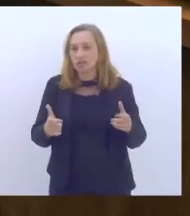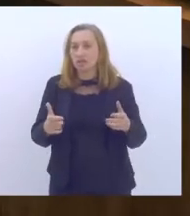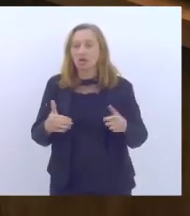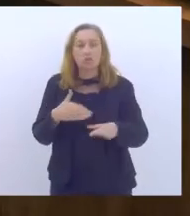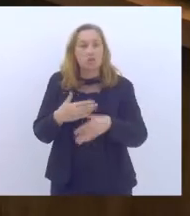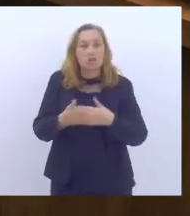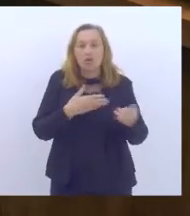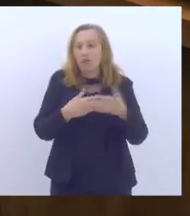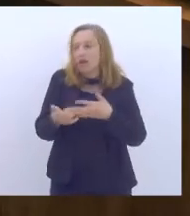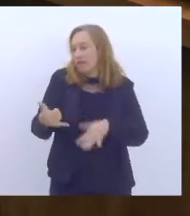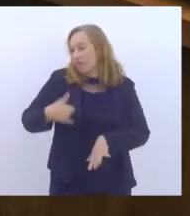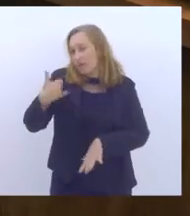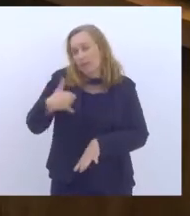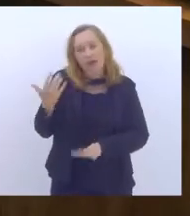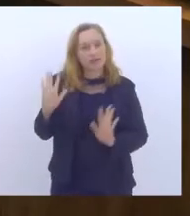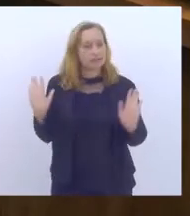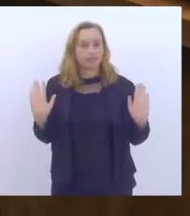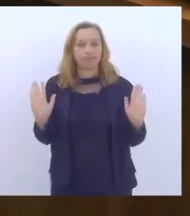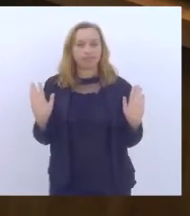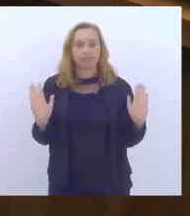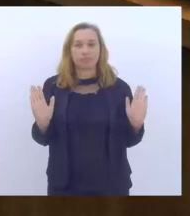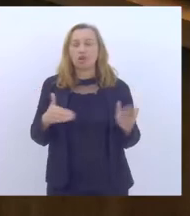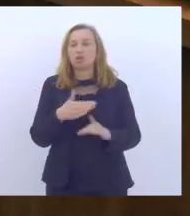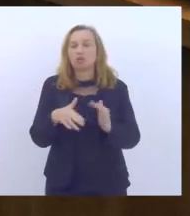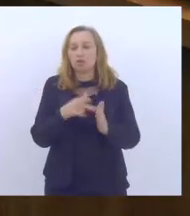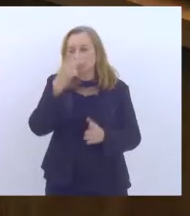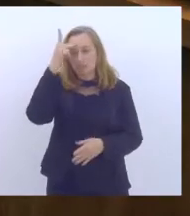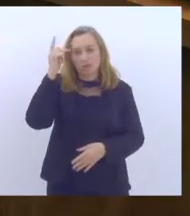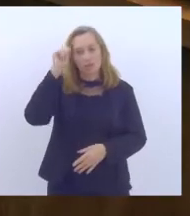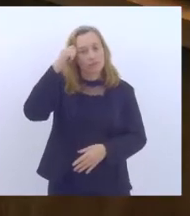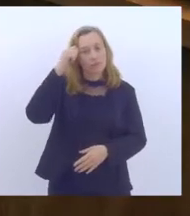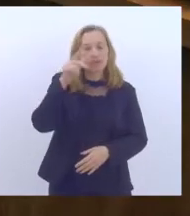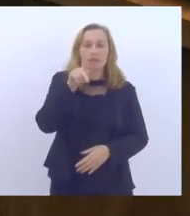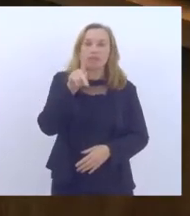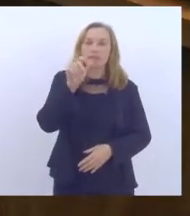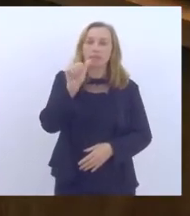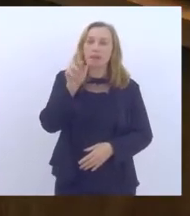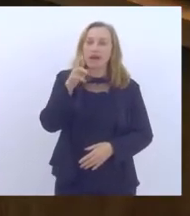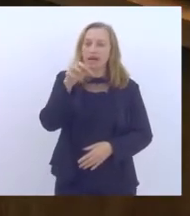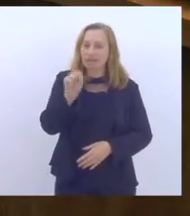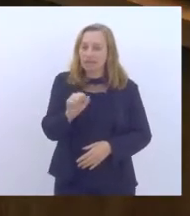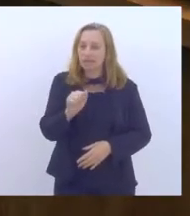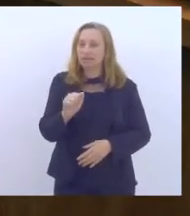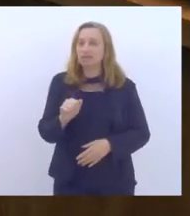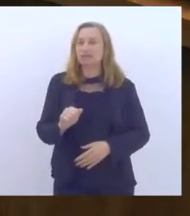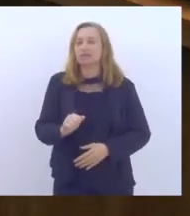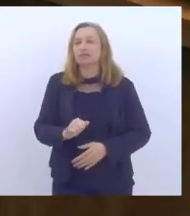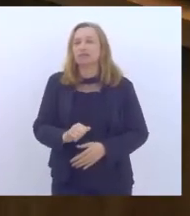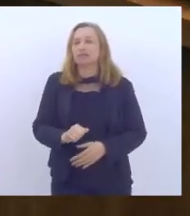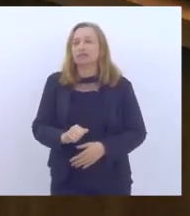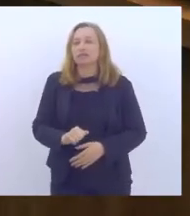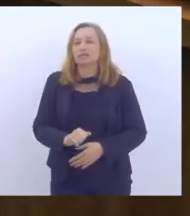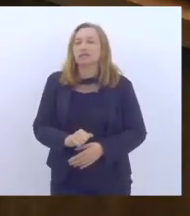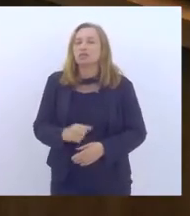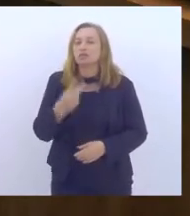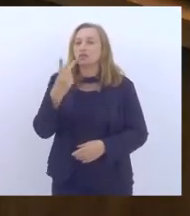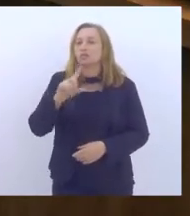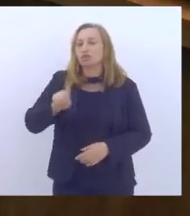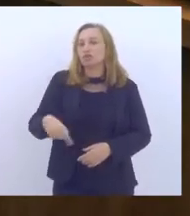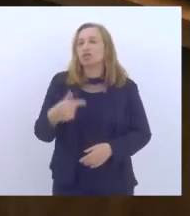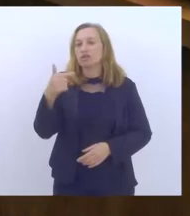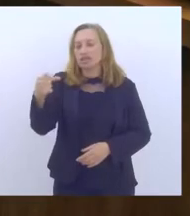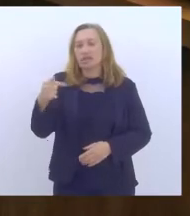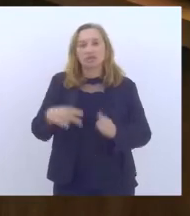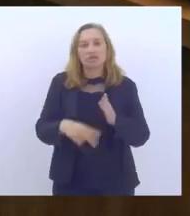etárias ou seja todas as pessoas compreendidas entre pretas e pardas tem duas vírgulas